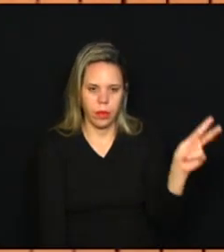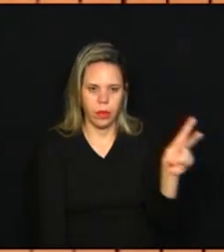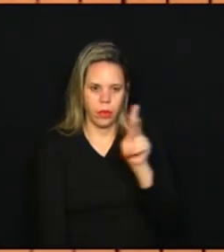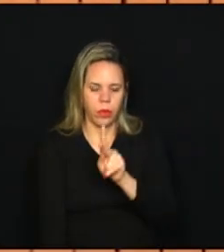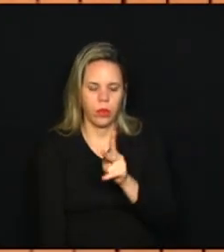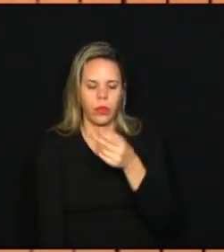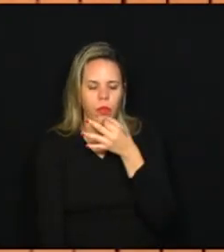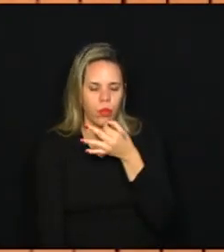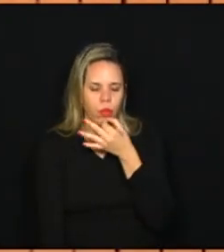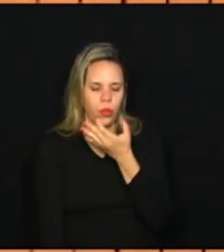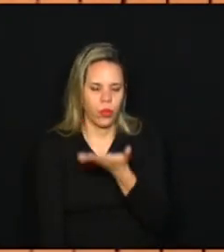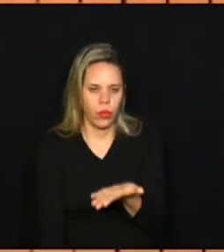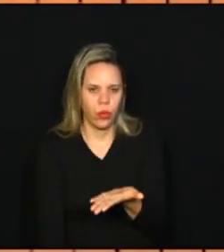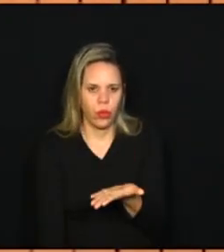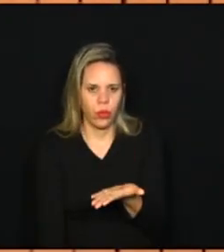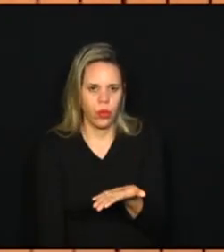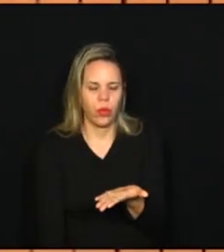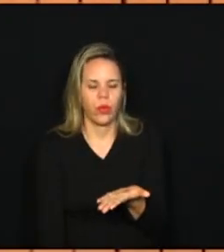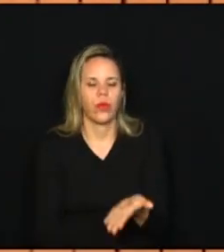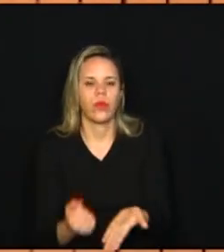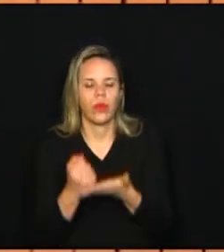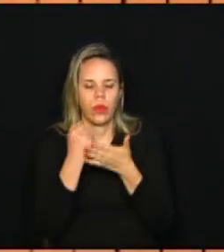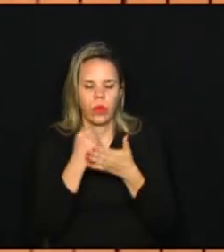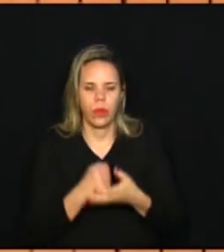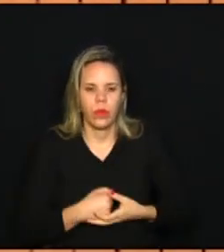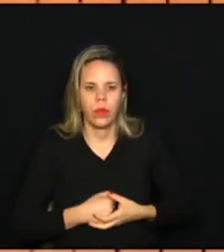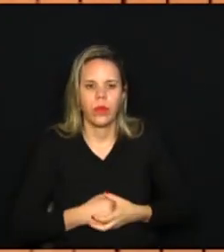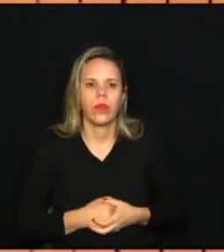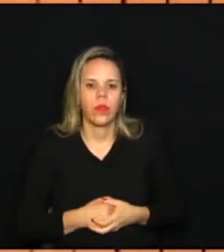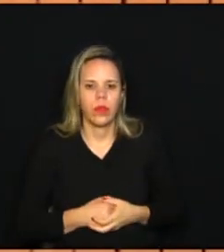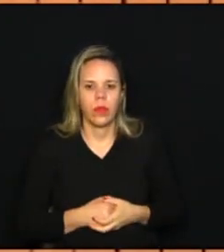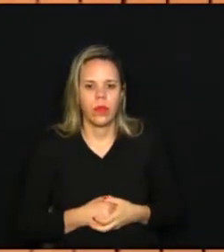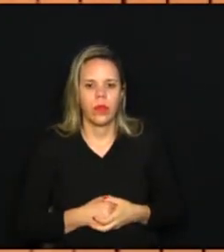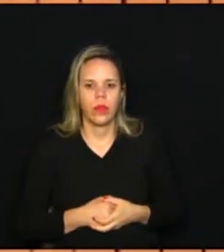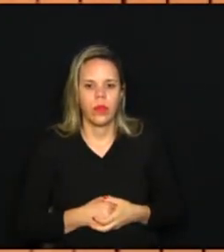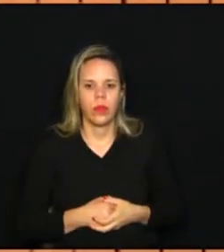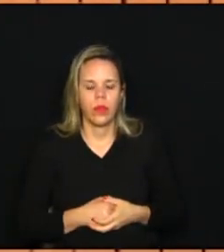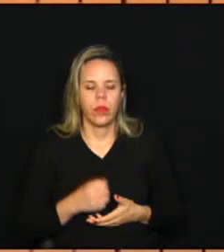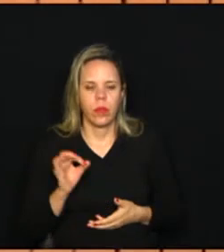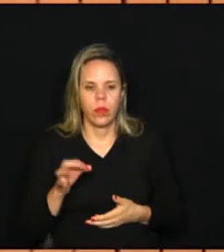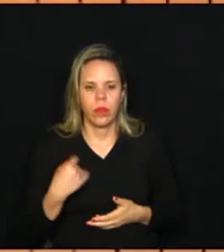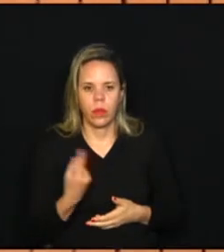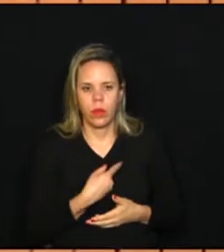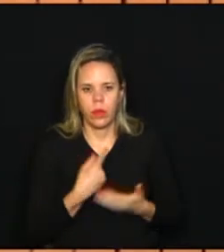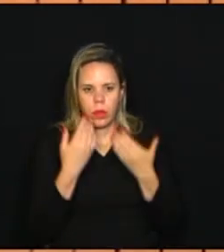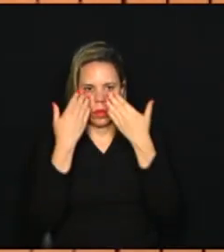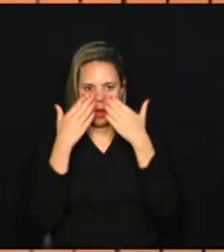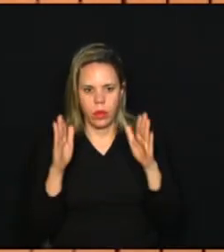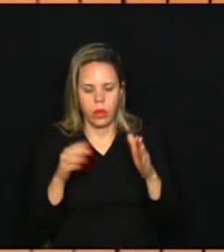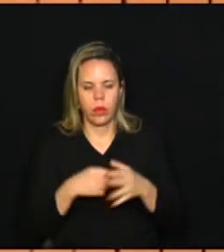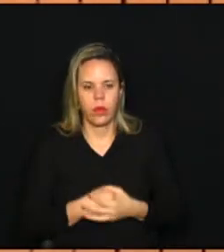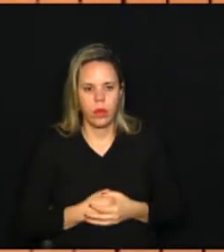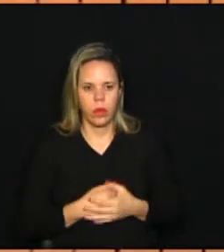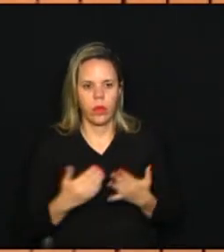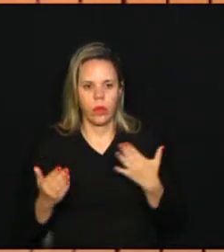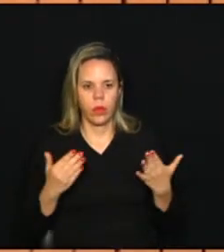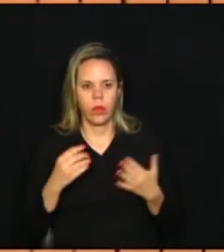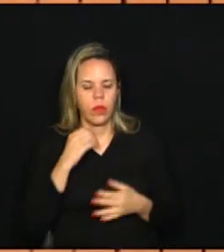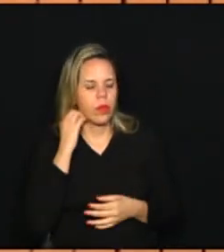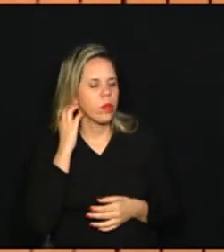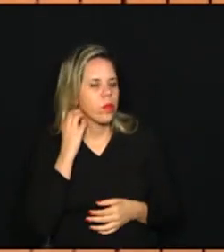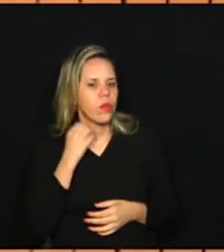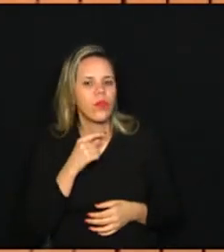suas colocações, pela sua contribuição, viu? E tenha aí a certeza que nós estamos abertos a quaisquer que sejam aí